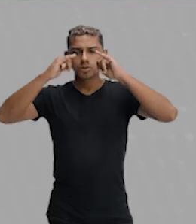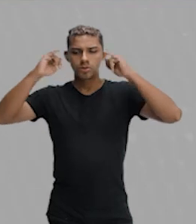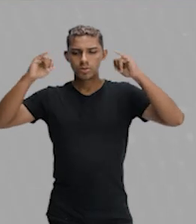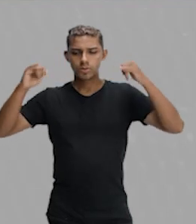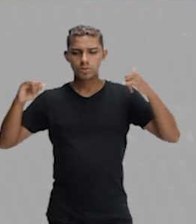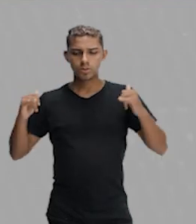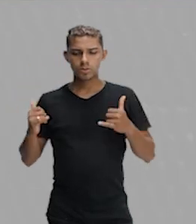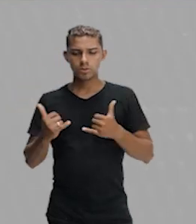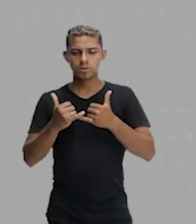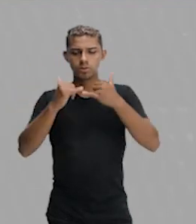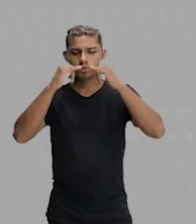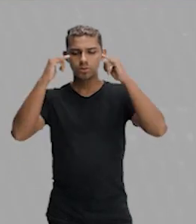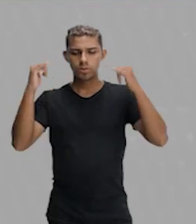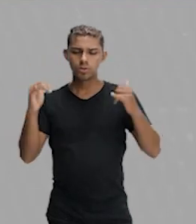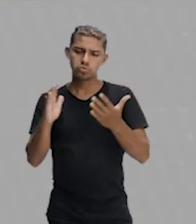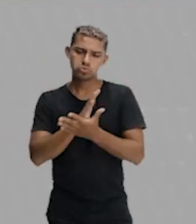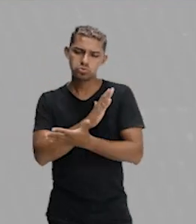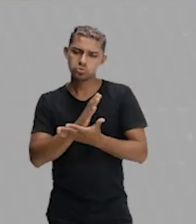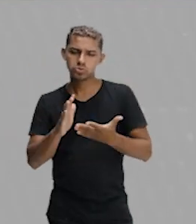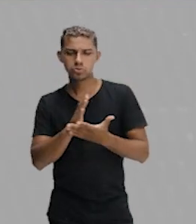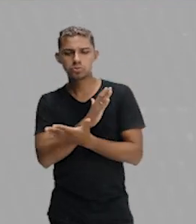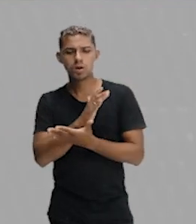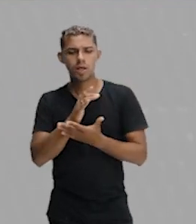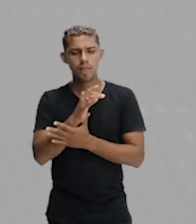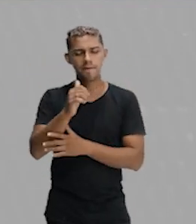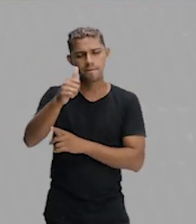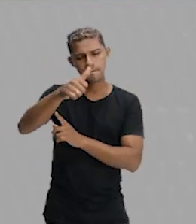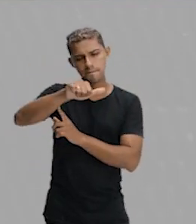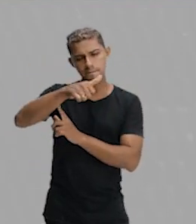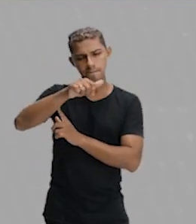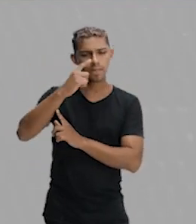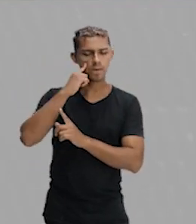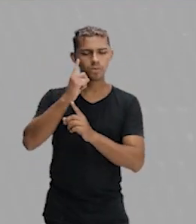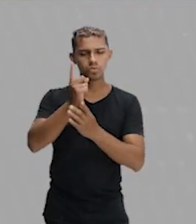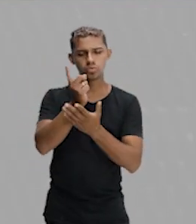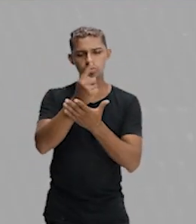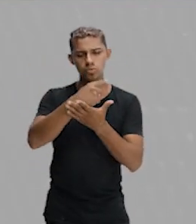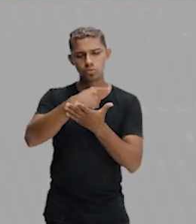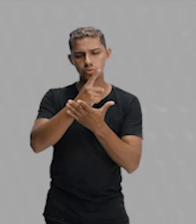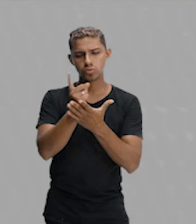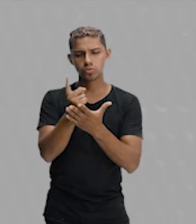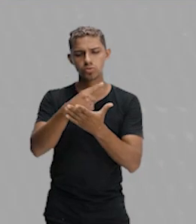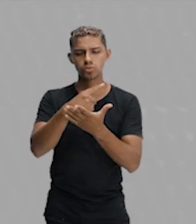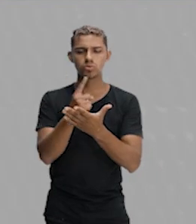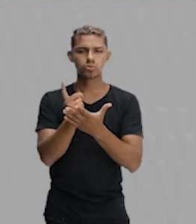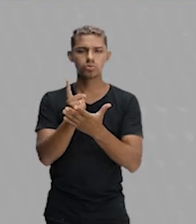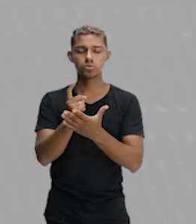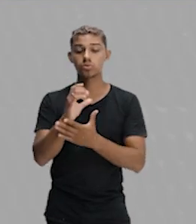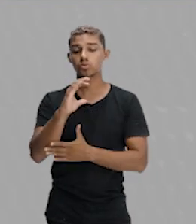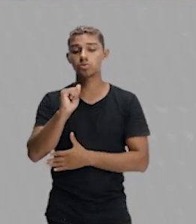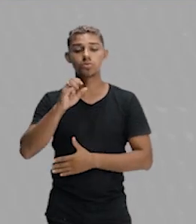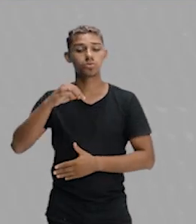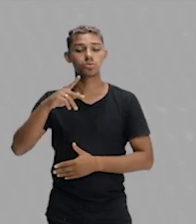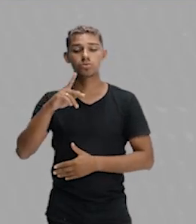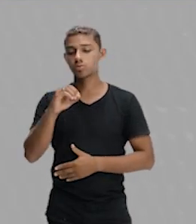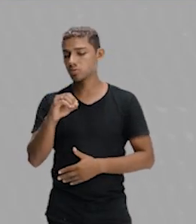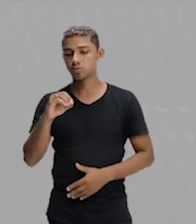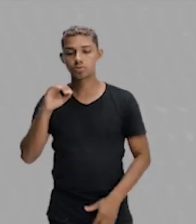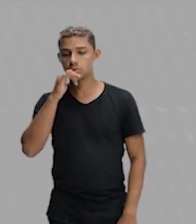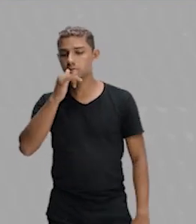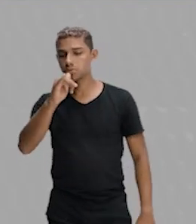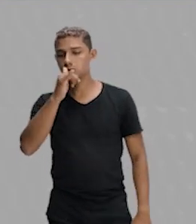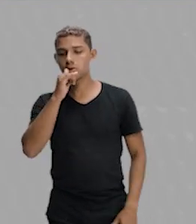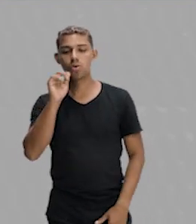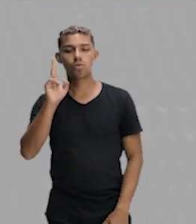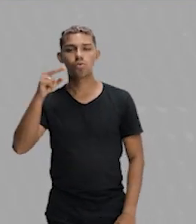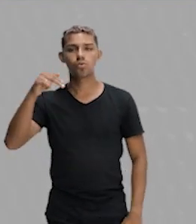Ok? Então nós temos alguns aparelhos que regulam o circuito utilizando o campo elétrico uniforme. Certo? Um outro